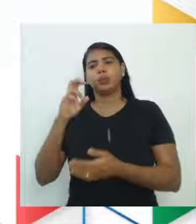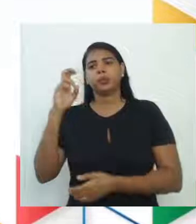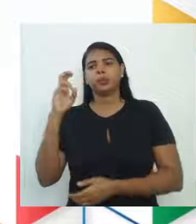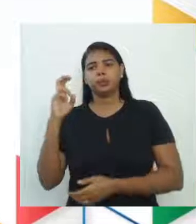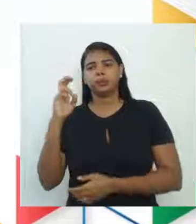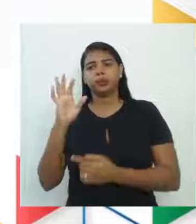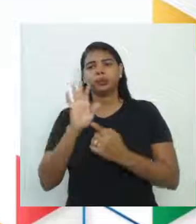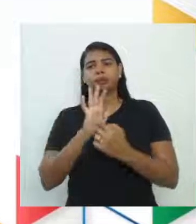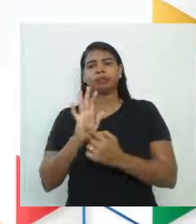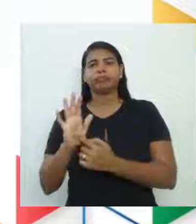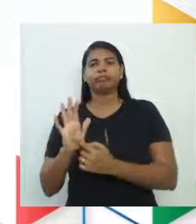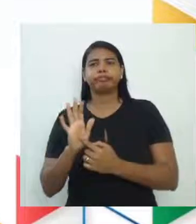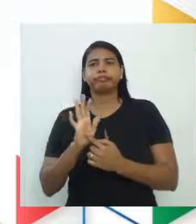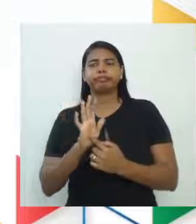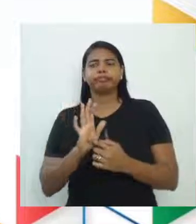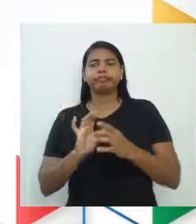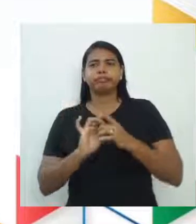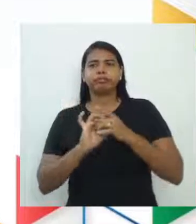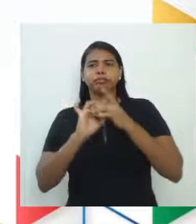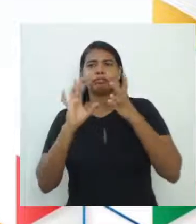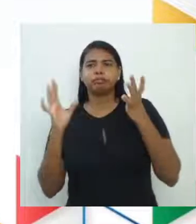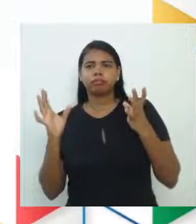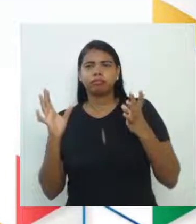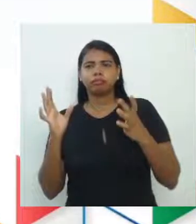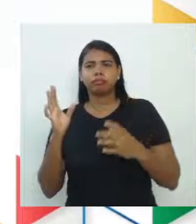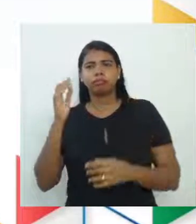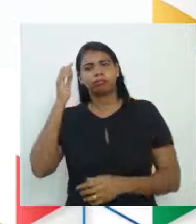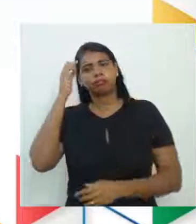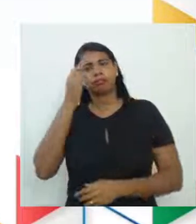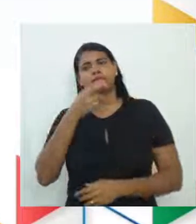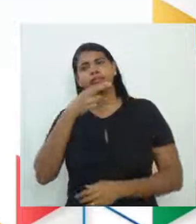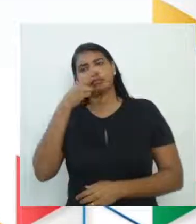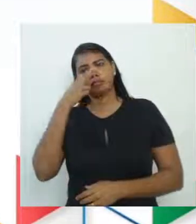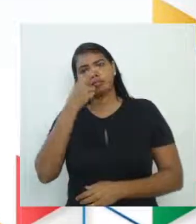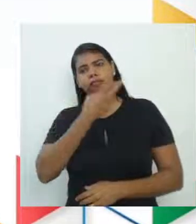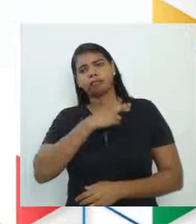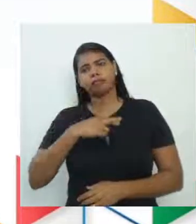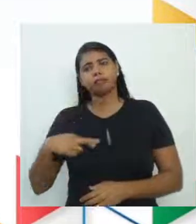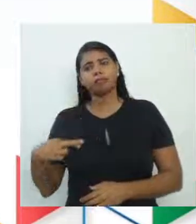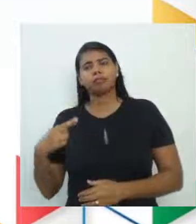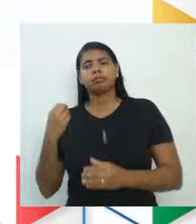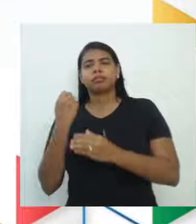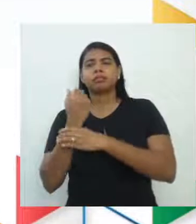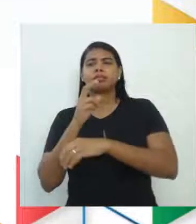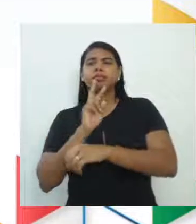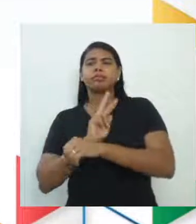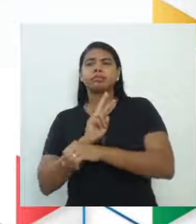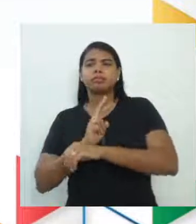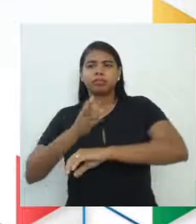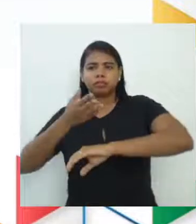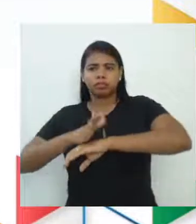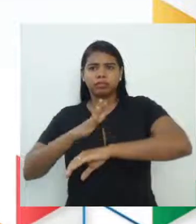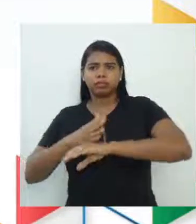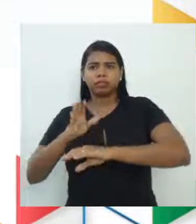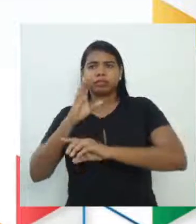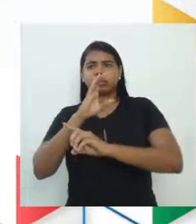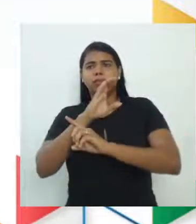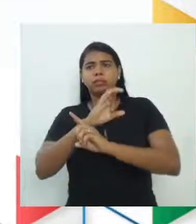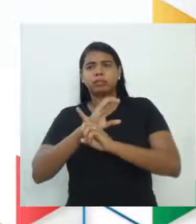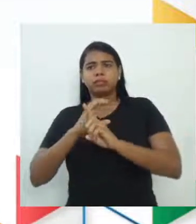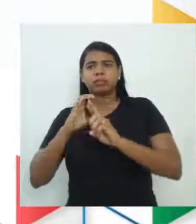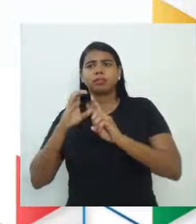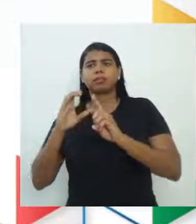ser inviolável a liberdade de consciência e de crença, assegurando o livre exercício dos cultos religiosos